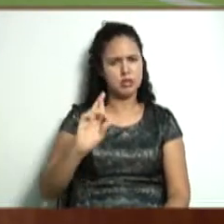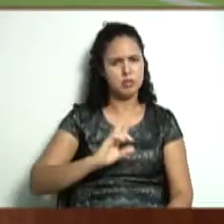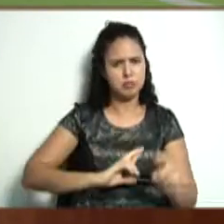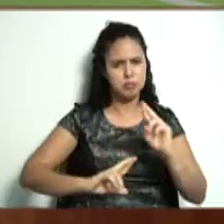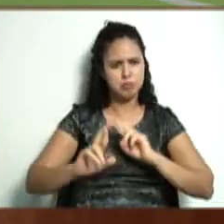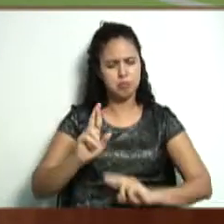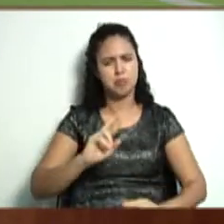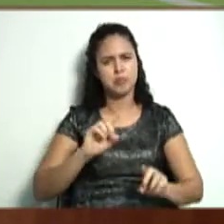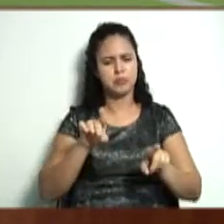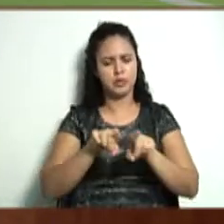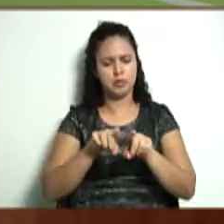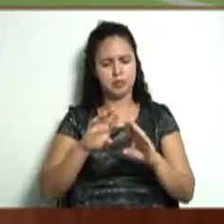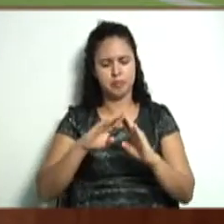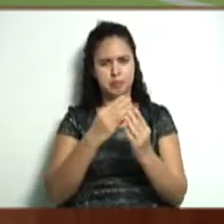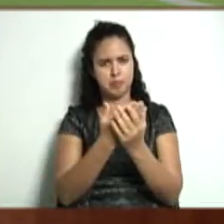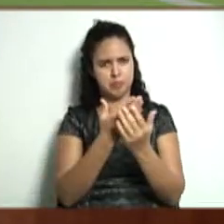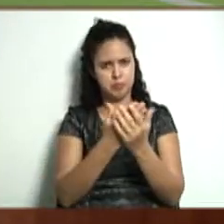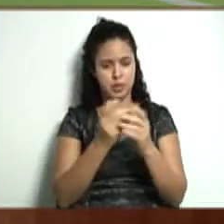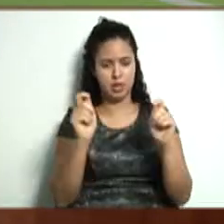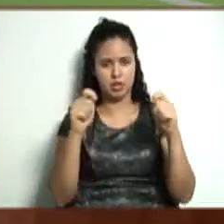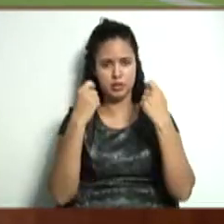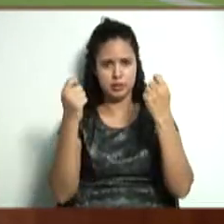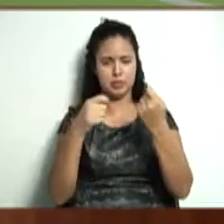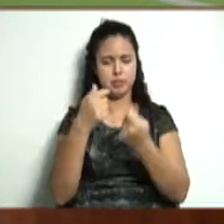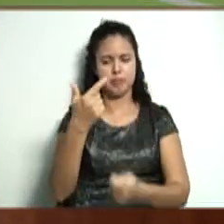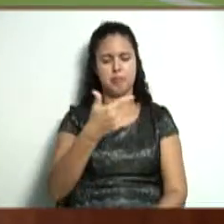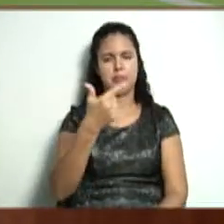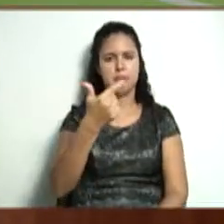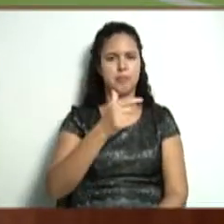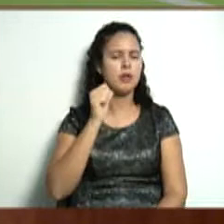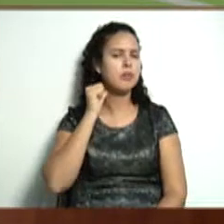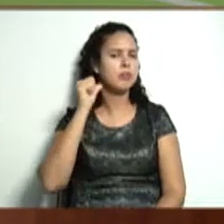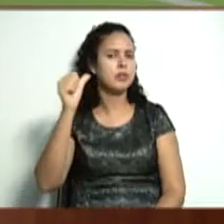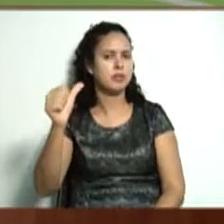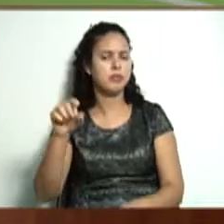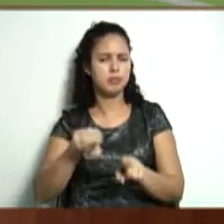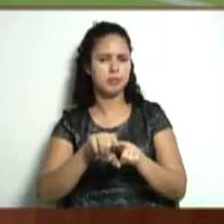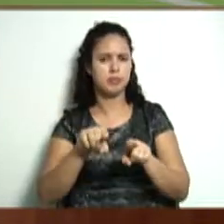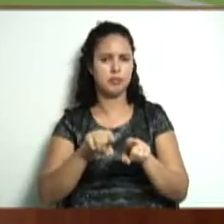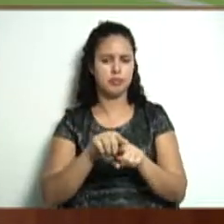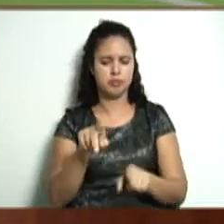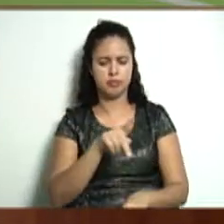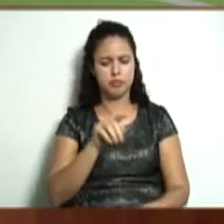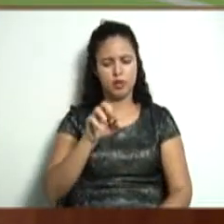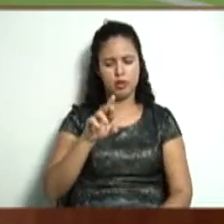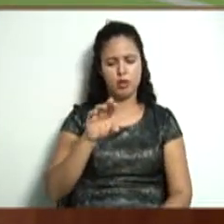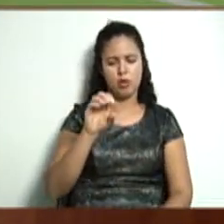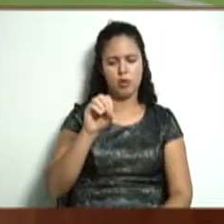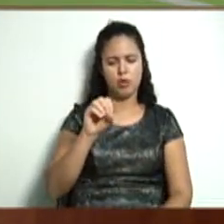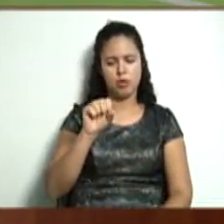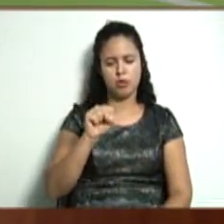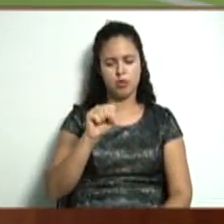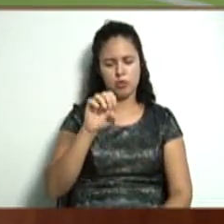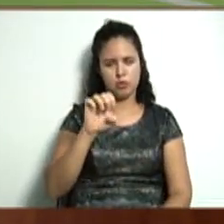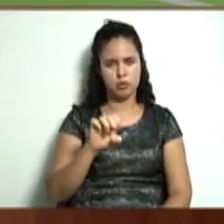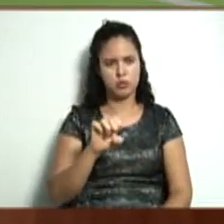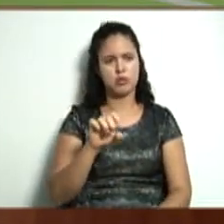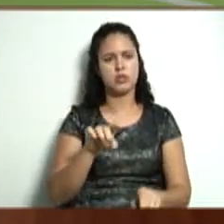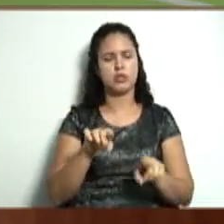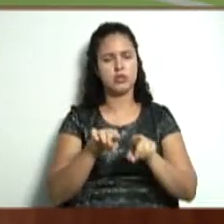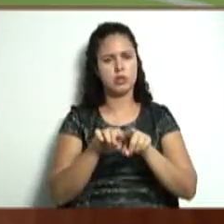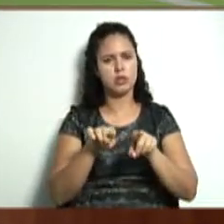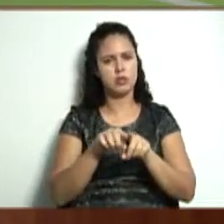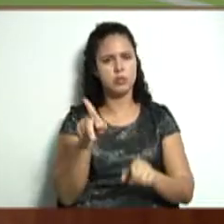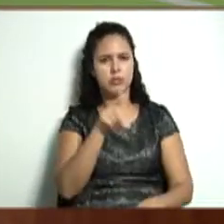de Ariquemes, da Escola 22 de Abril, a professora Rose Aparecida Zamparoni,